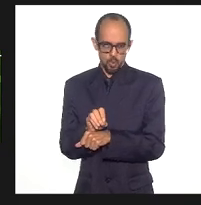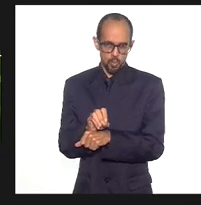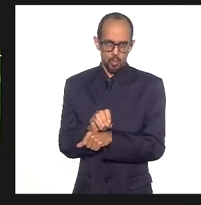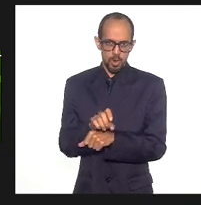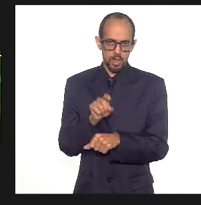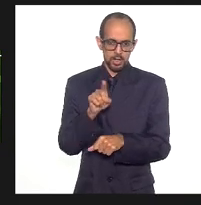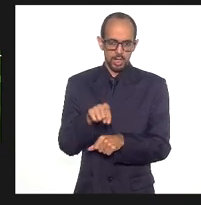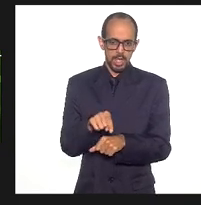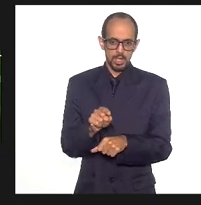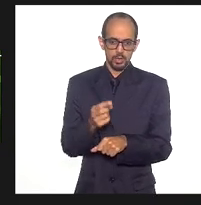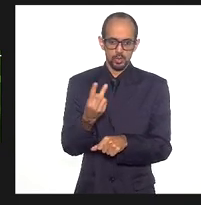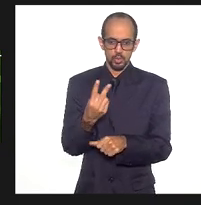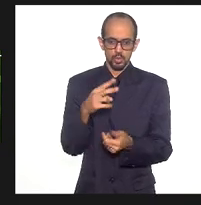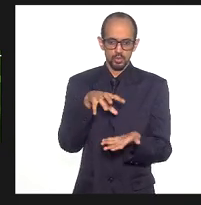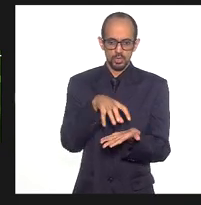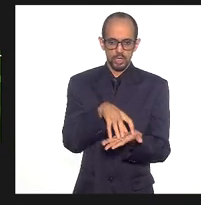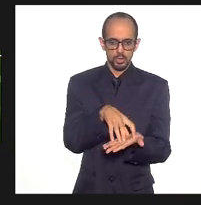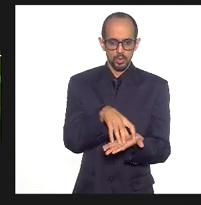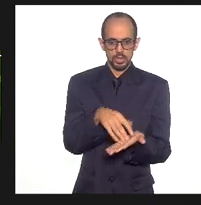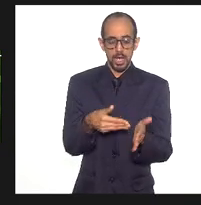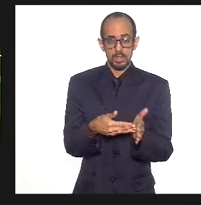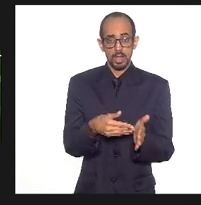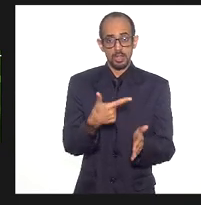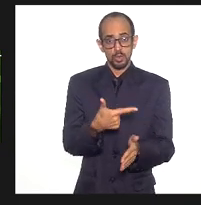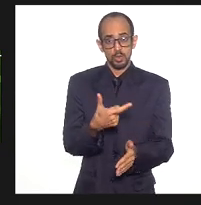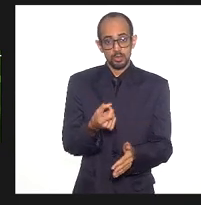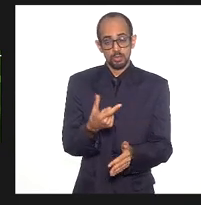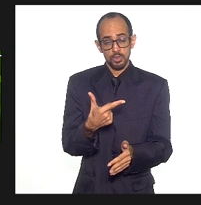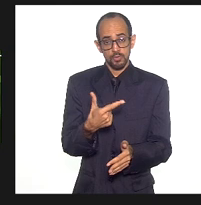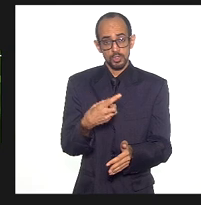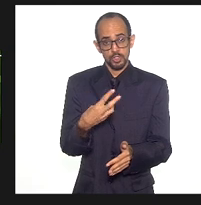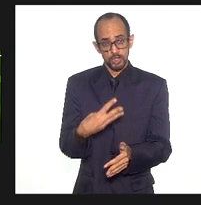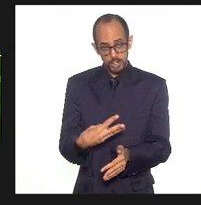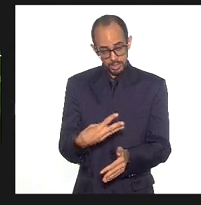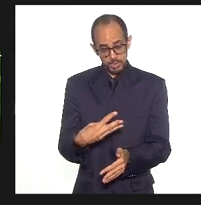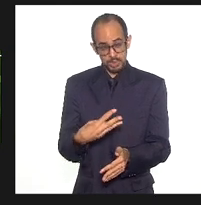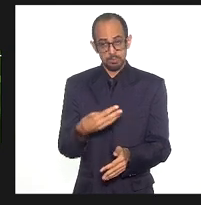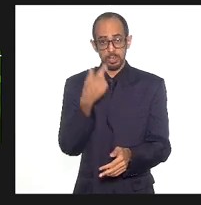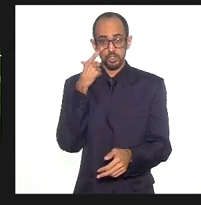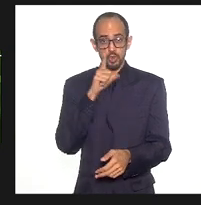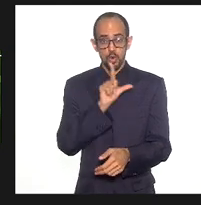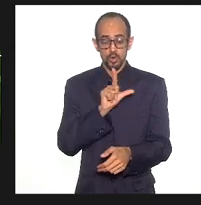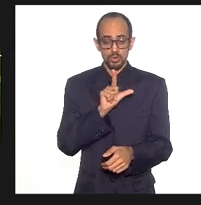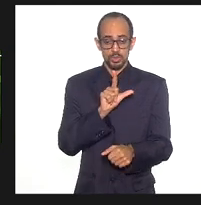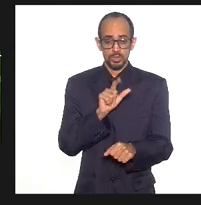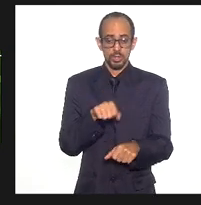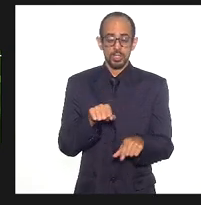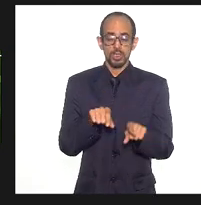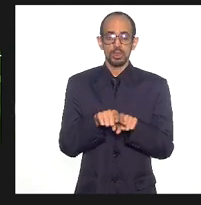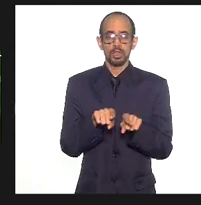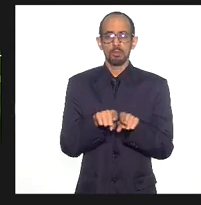ver instaladas no ano de 2023 para a revitalização do grande campo de Marlim.